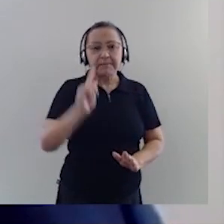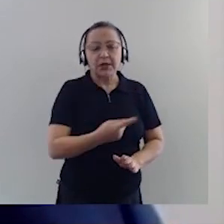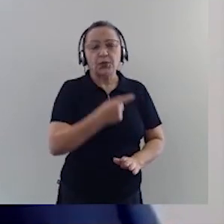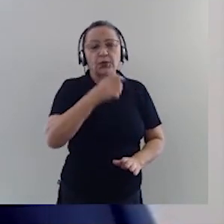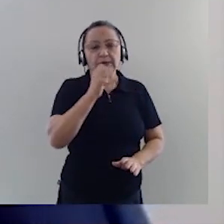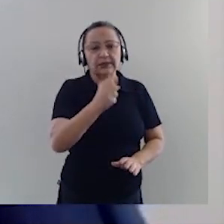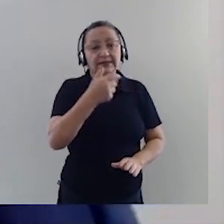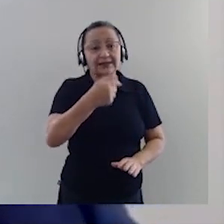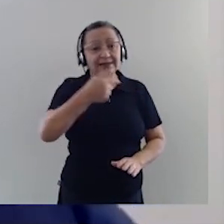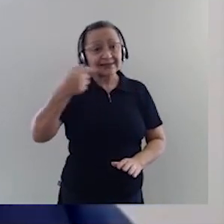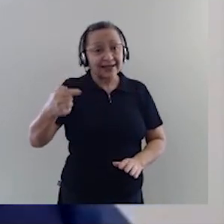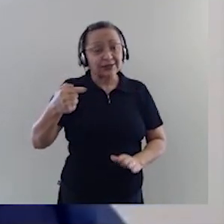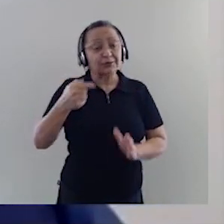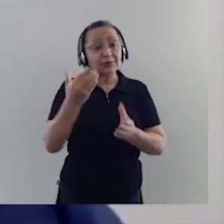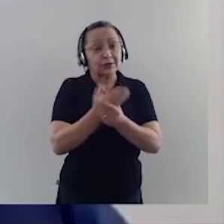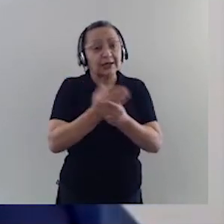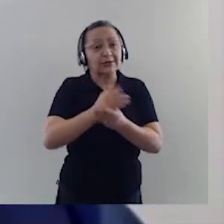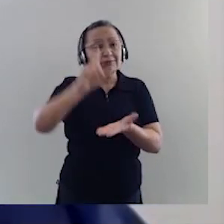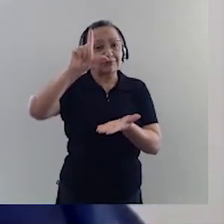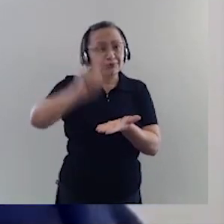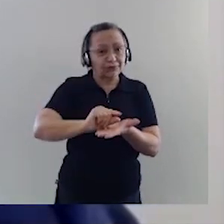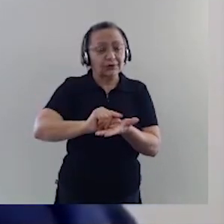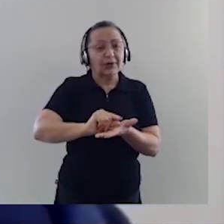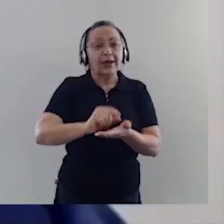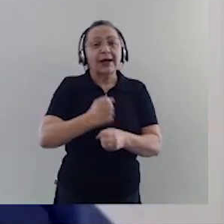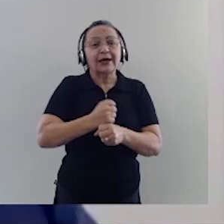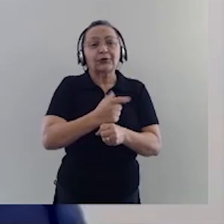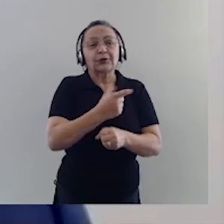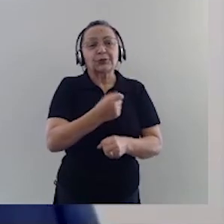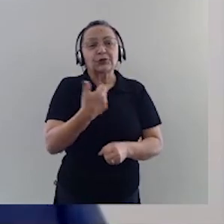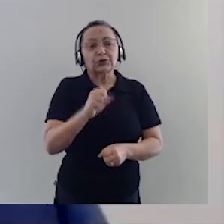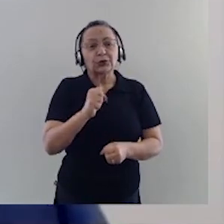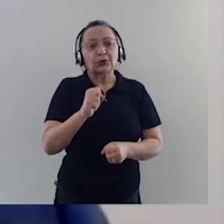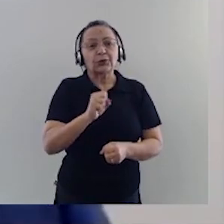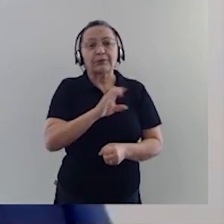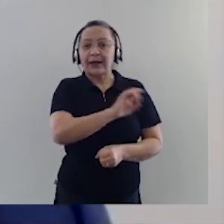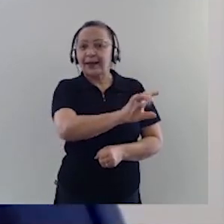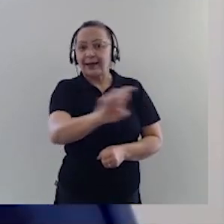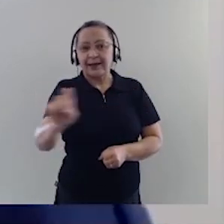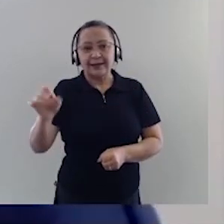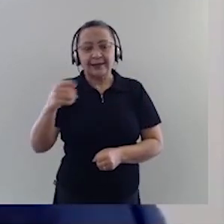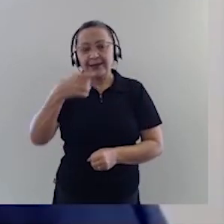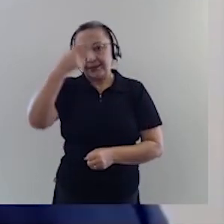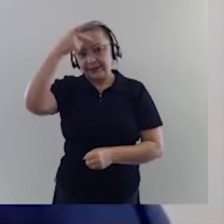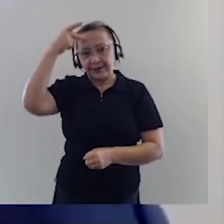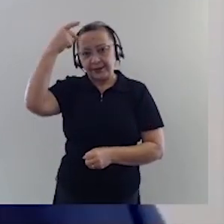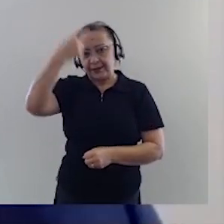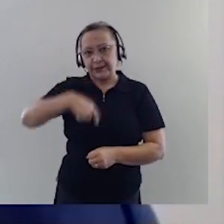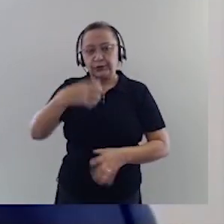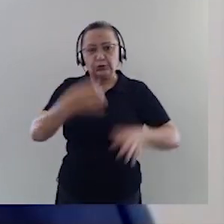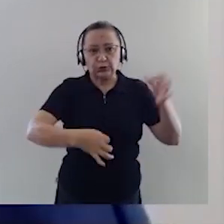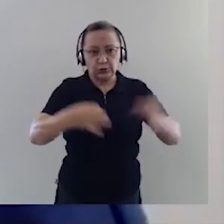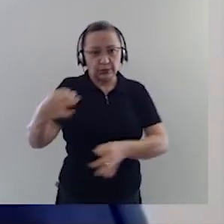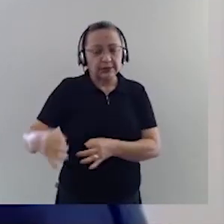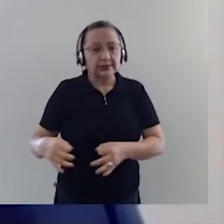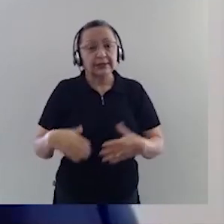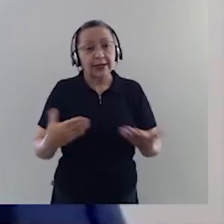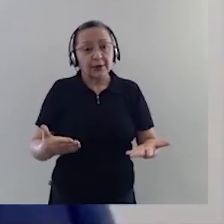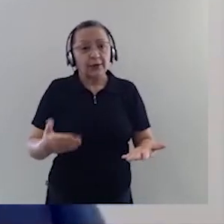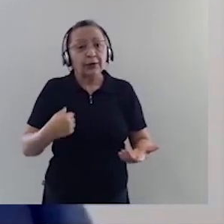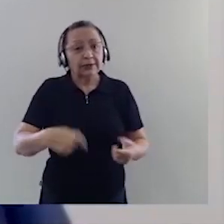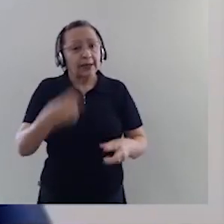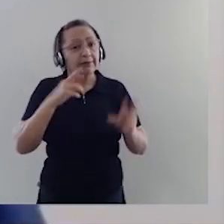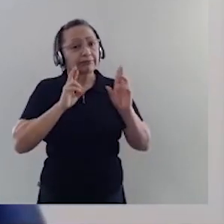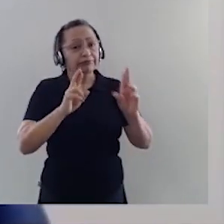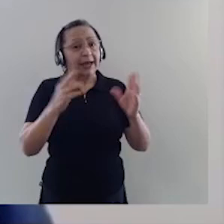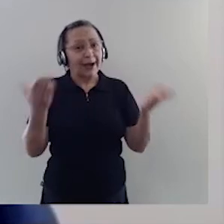processos baixados no ano de 2018 para cada juiz. Isso era a tendência, Fabrício. Agora